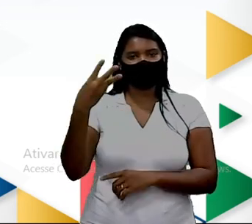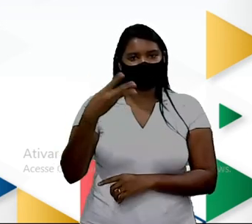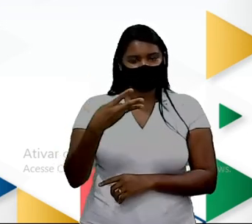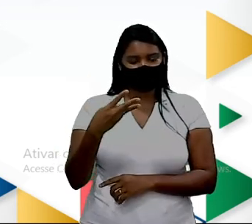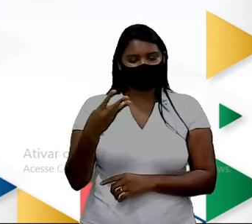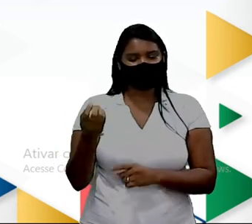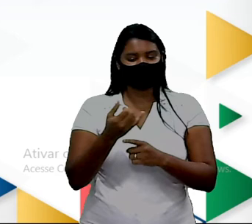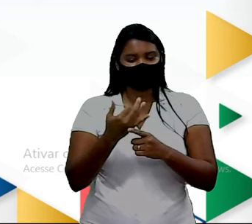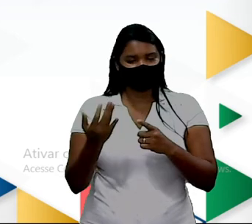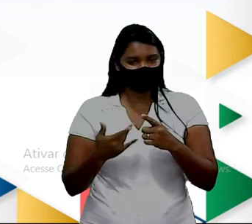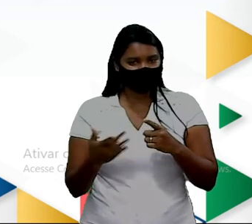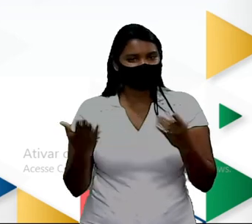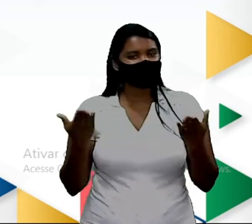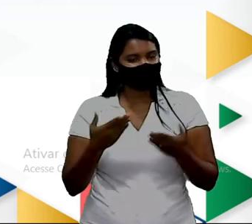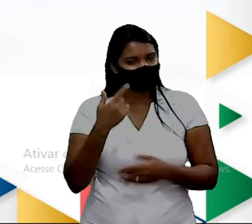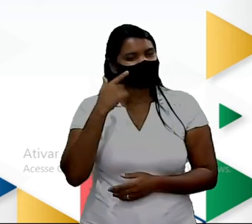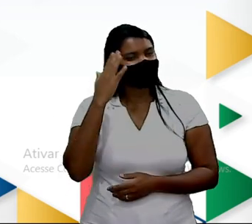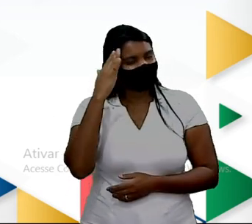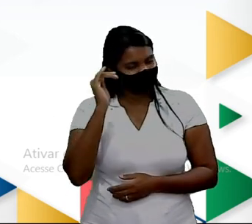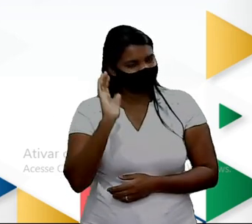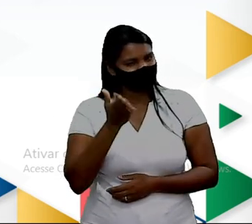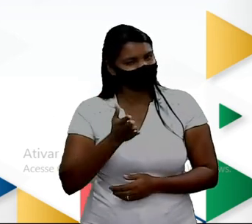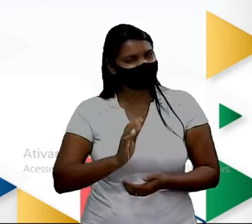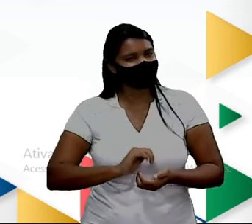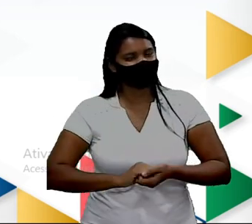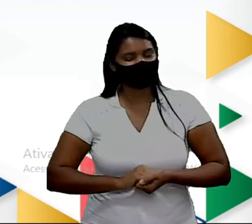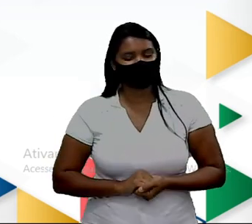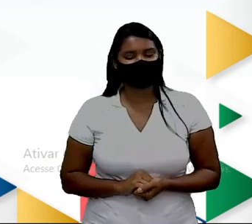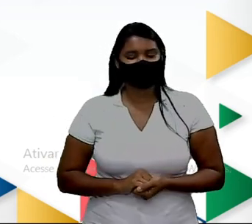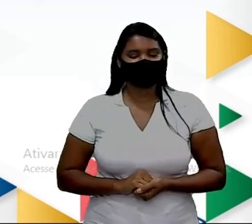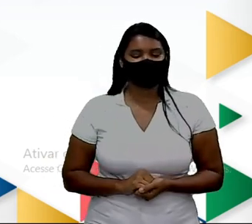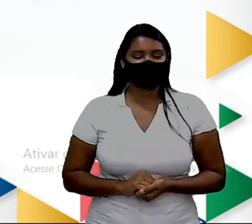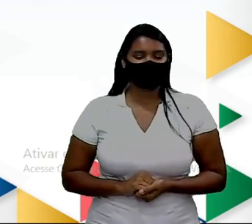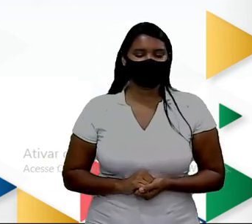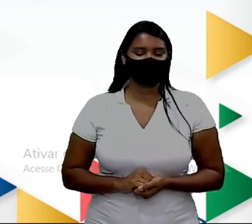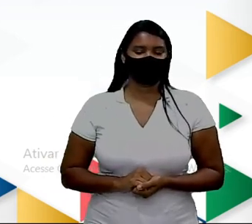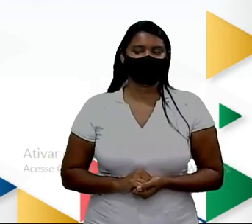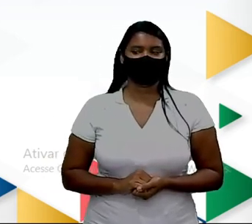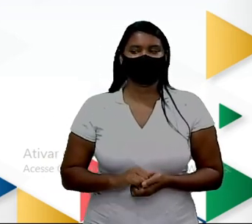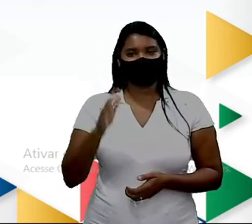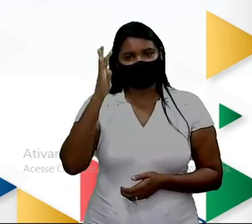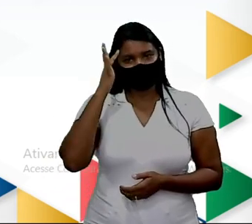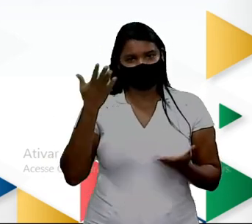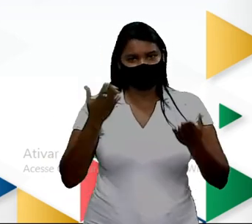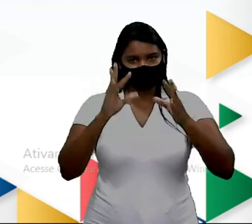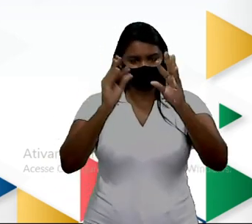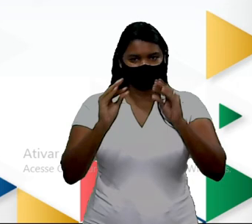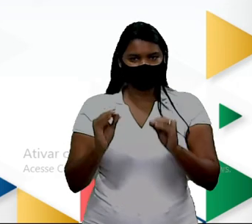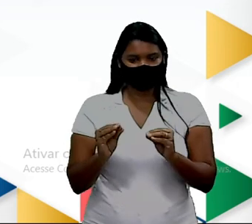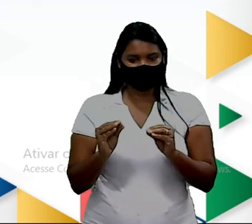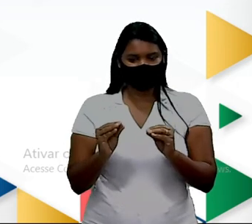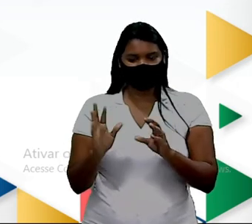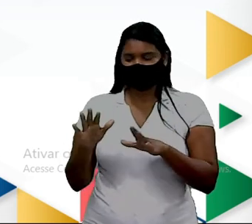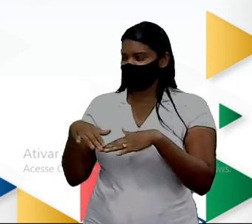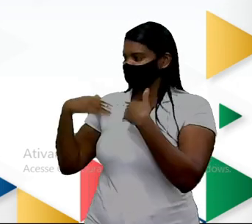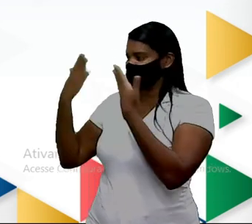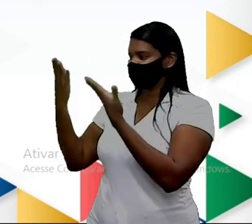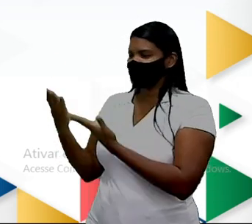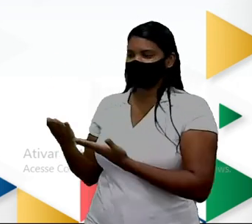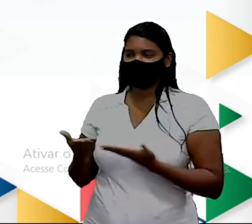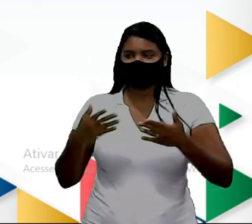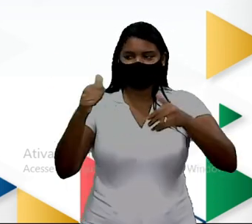você, né? A gente já percebeu isso. Igual a 3x sobre 2 mais 5. Vamos resolver cada uma delas? Segue comigo,